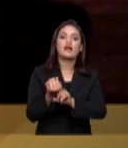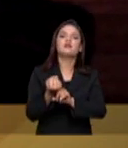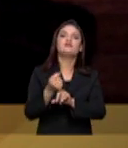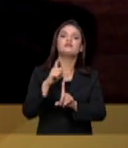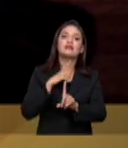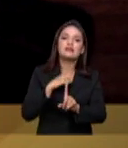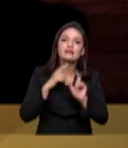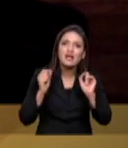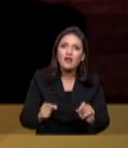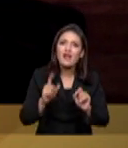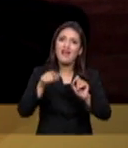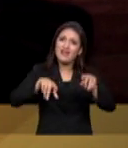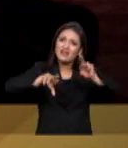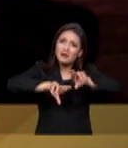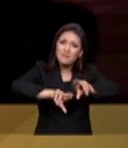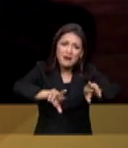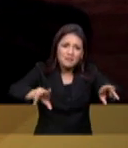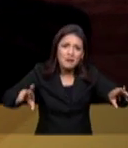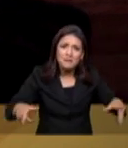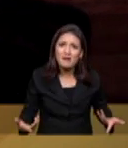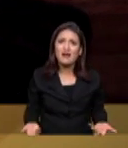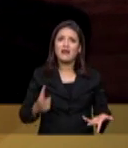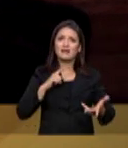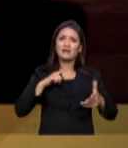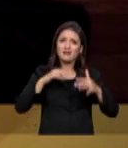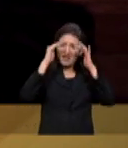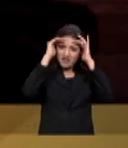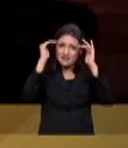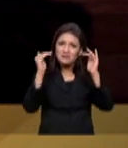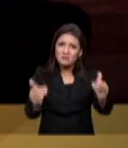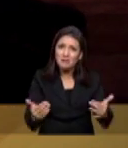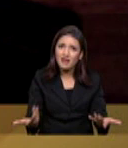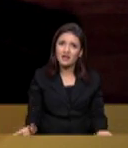e plural e tolerante